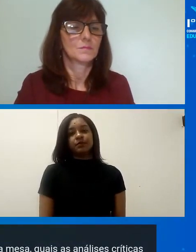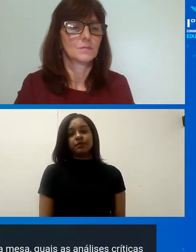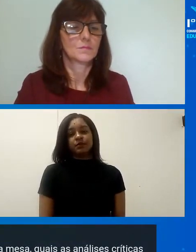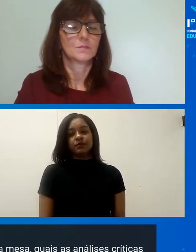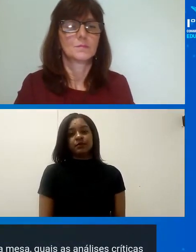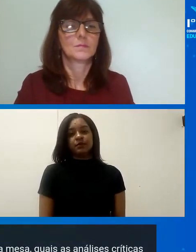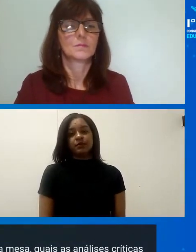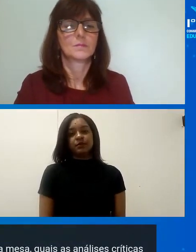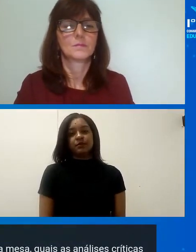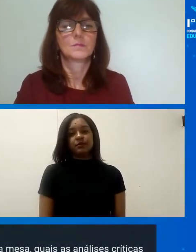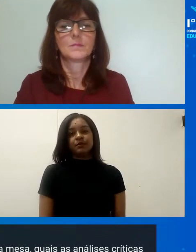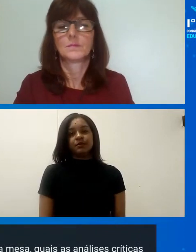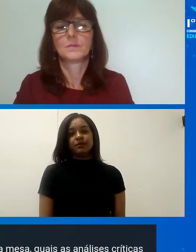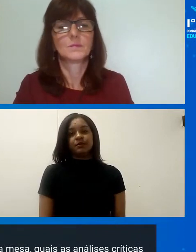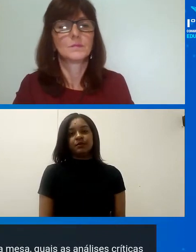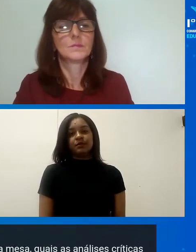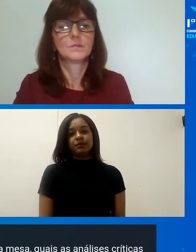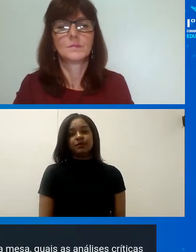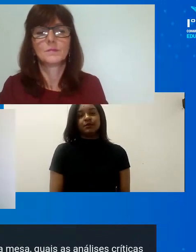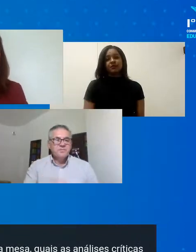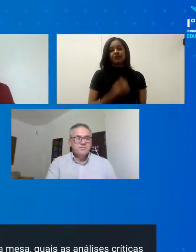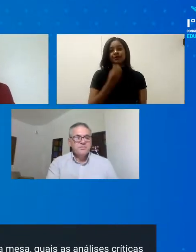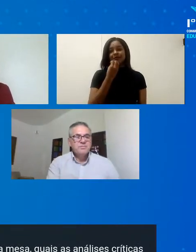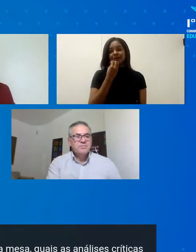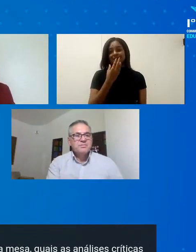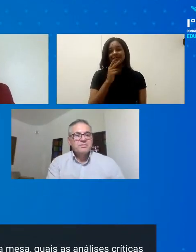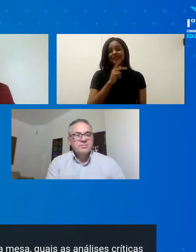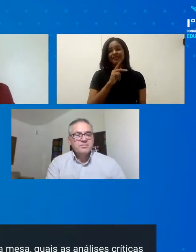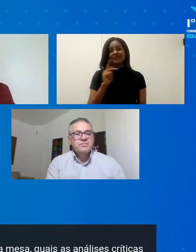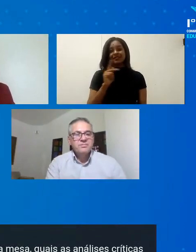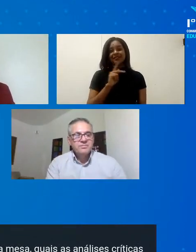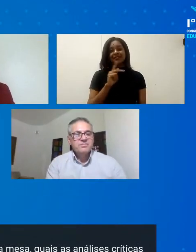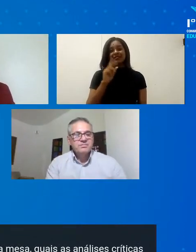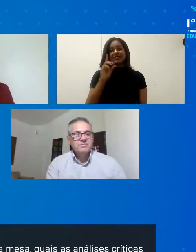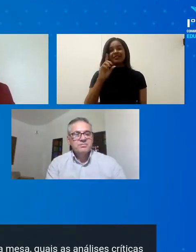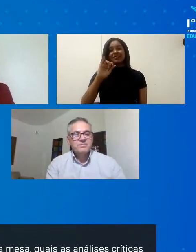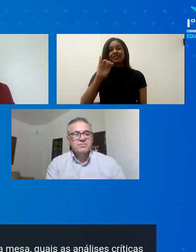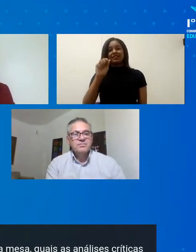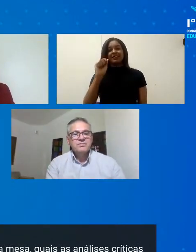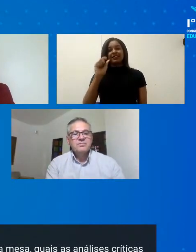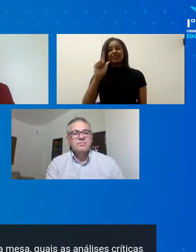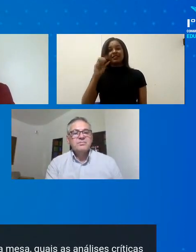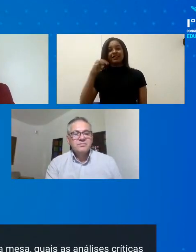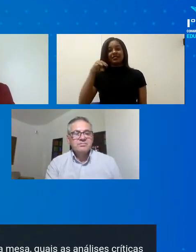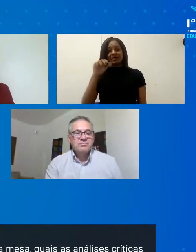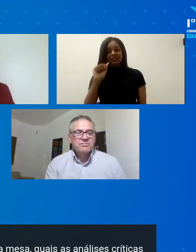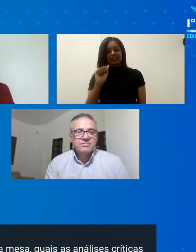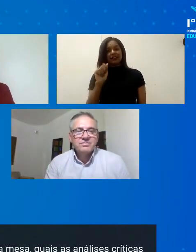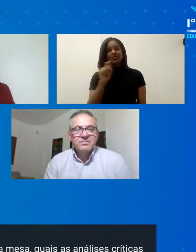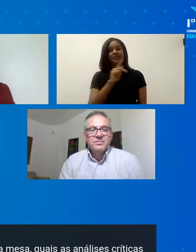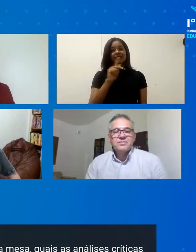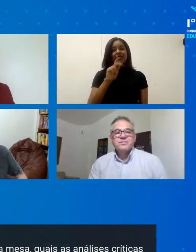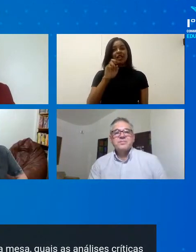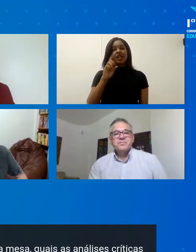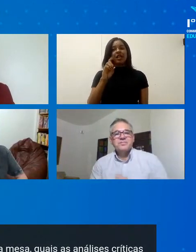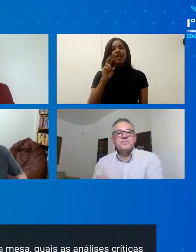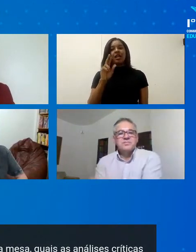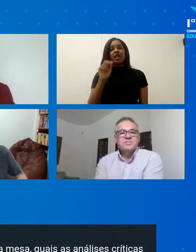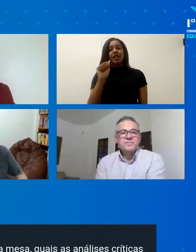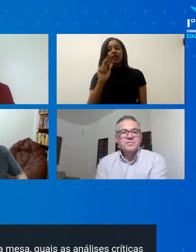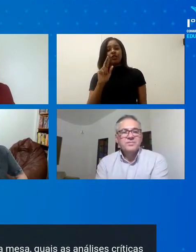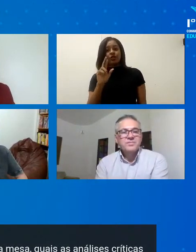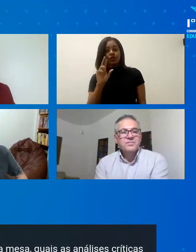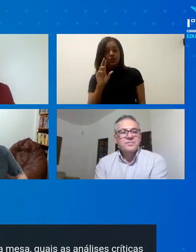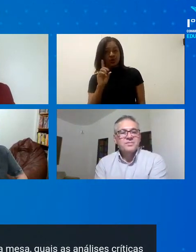bom então pedi para o Professor Djalma professor Marcos Professor José Eduardo retornarem a gente começa a discussão os Professor